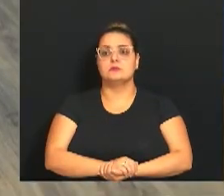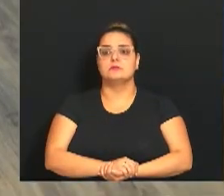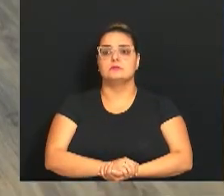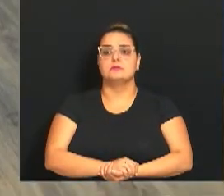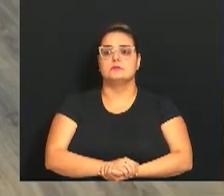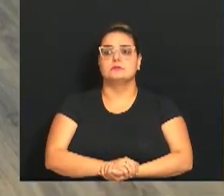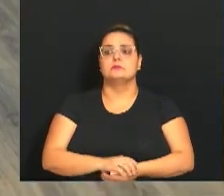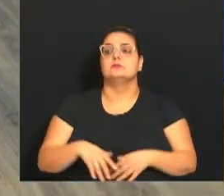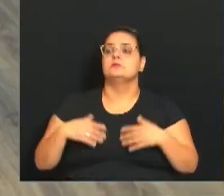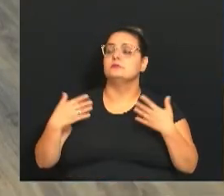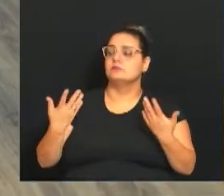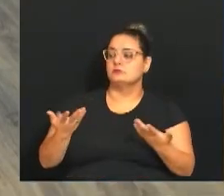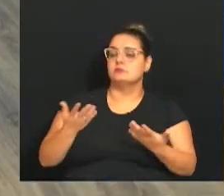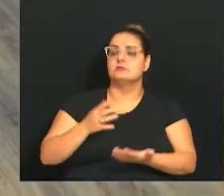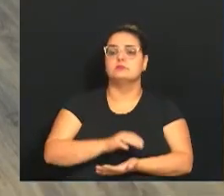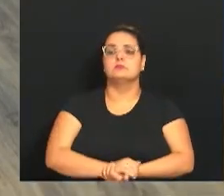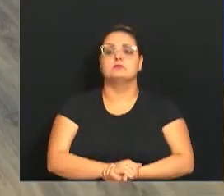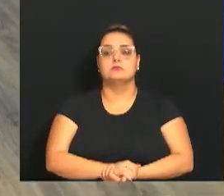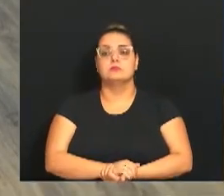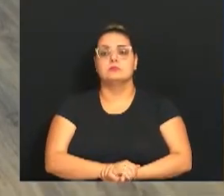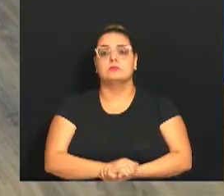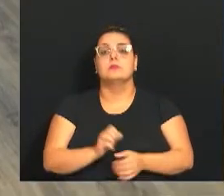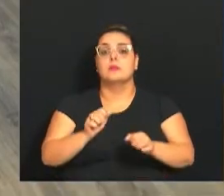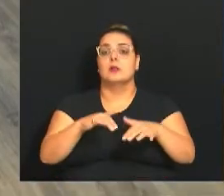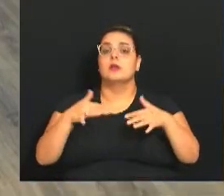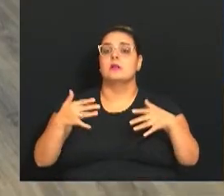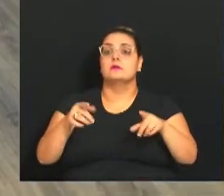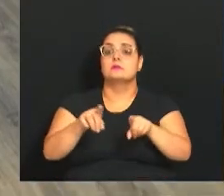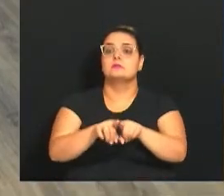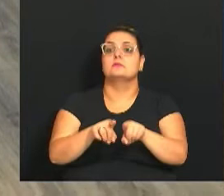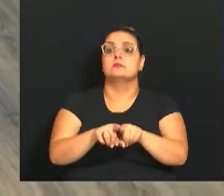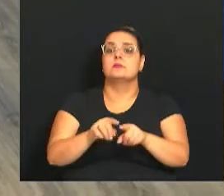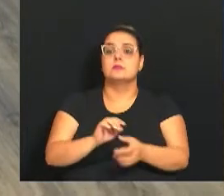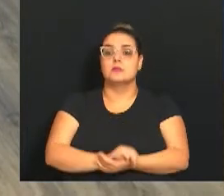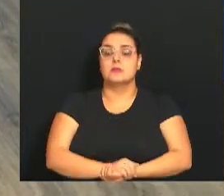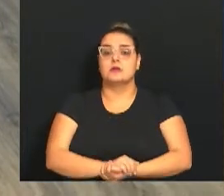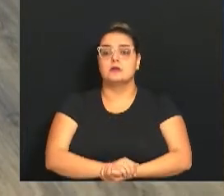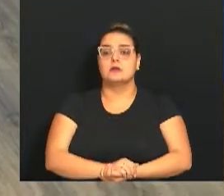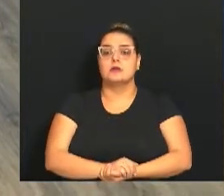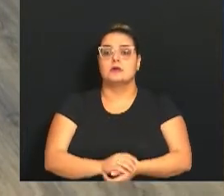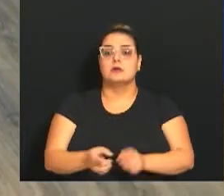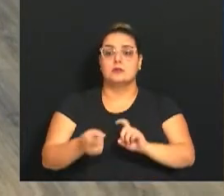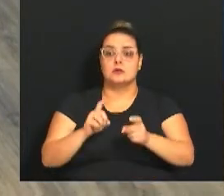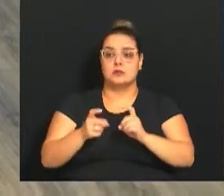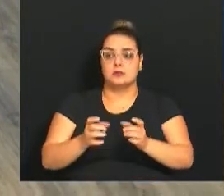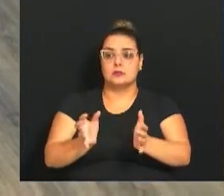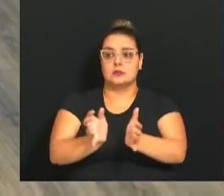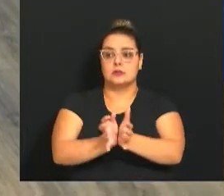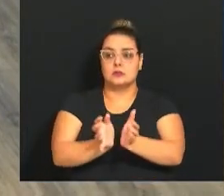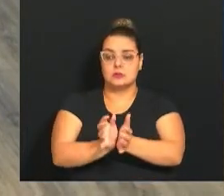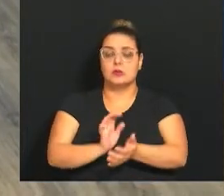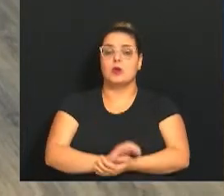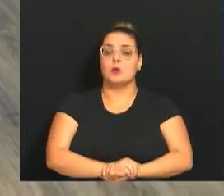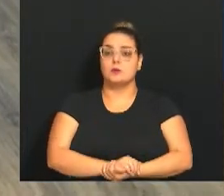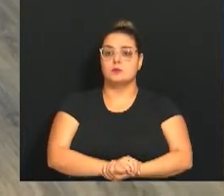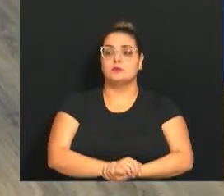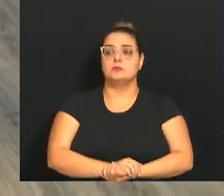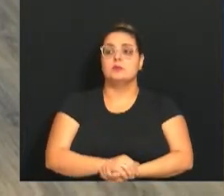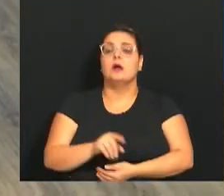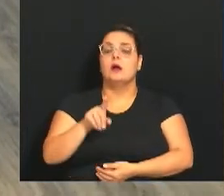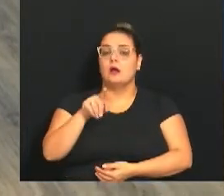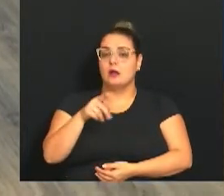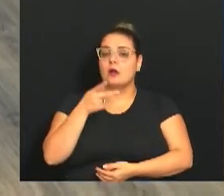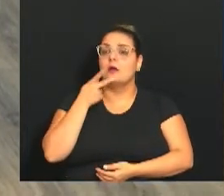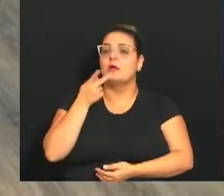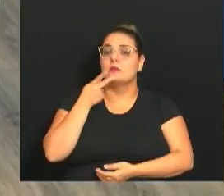E Mirna Abreu, além desta audiência pública, nós tivemos também as reuniões das comissões. E a gente começa falando de uma